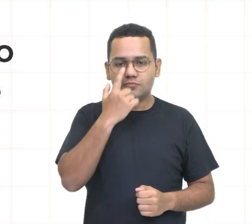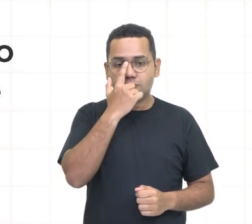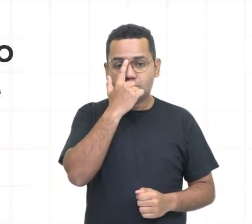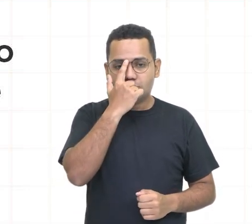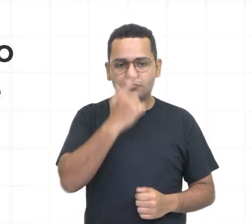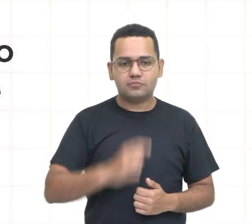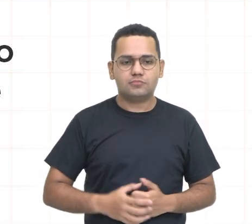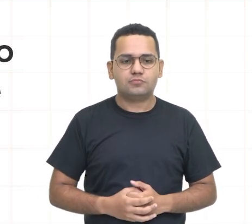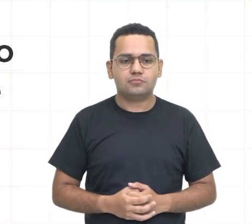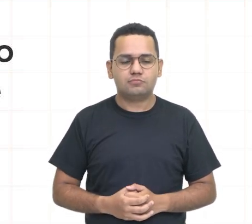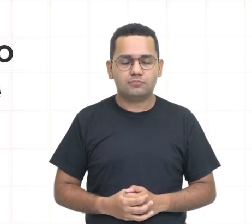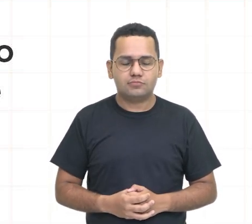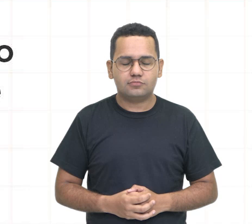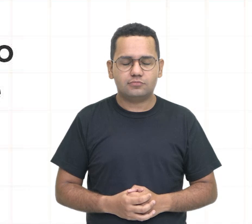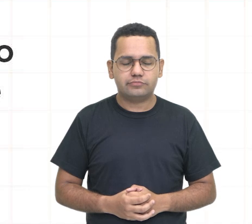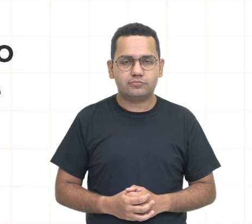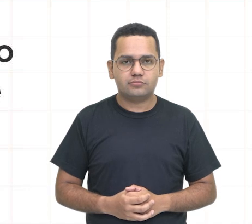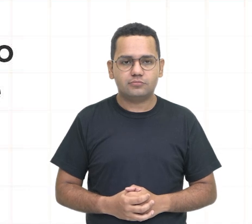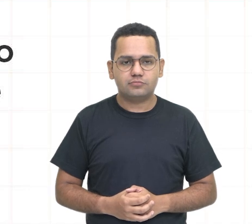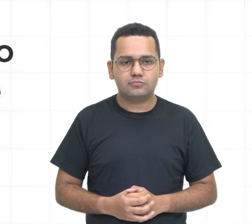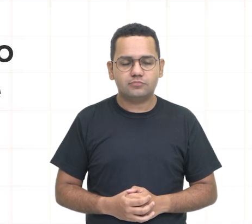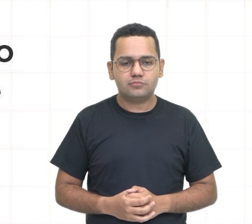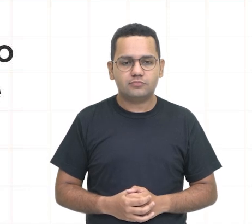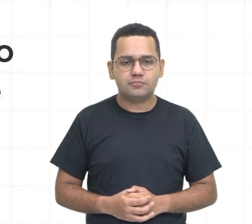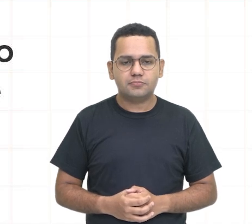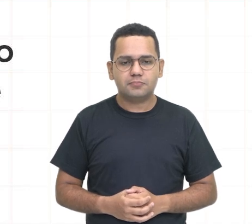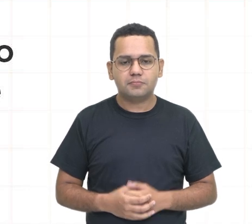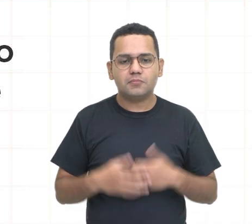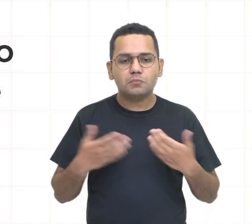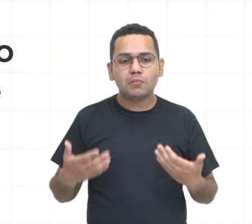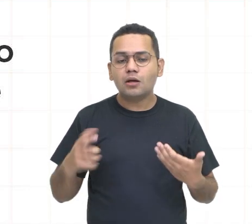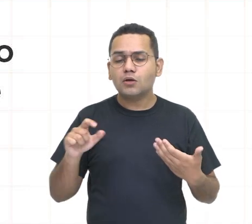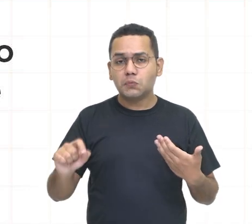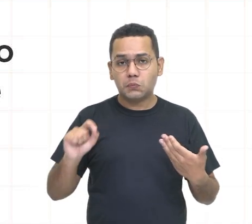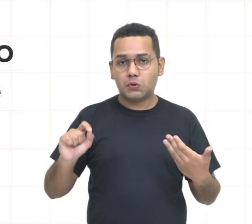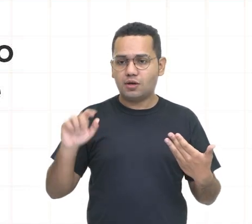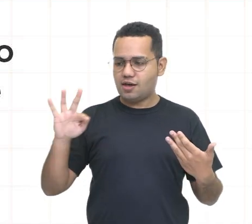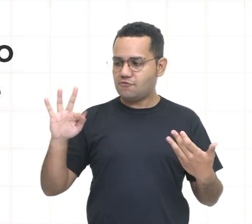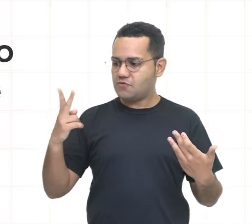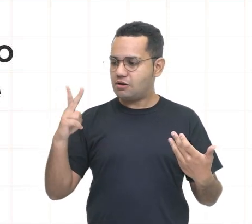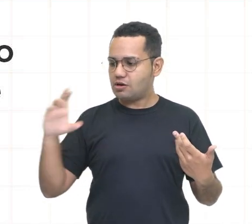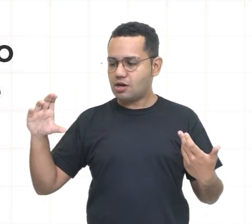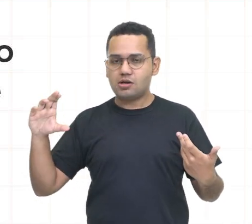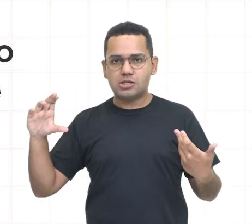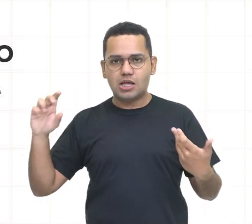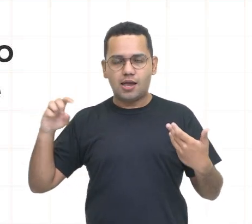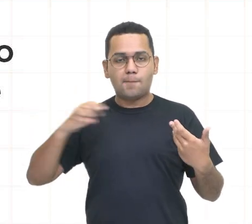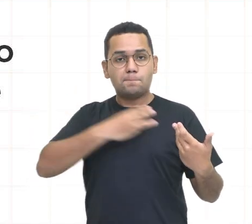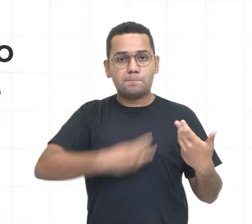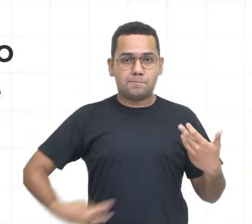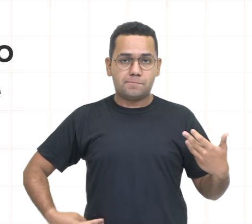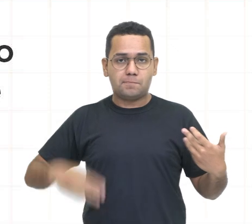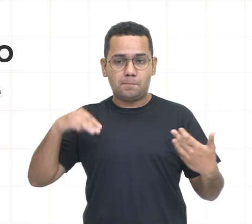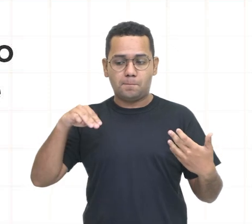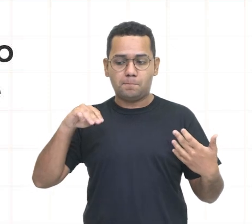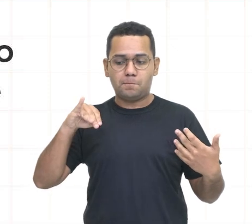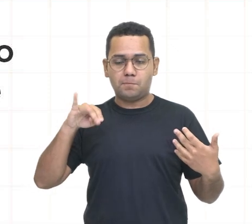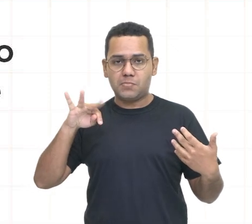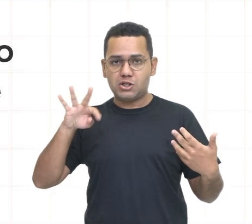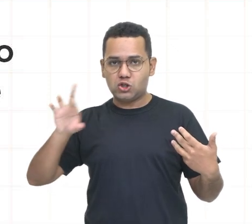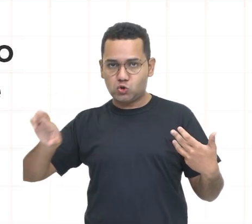era a grande face à frente do Plano Real, afinal de contas ele era o ministro da Fazenda, e, né, que